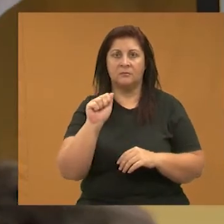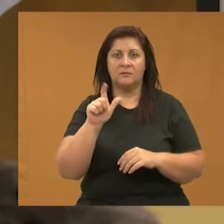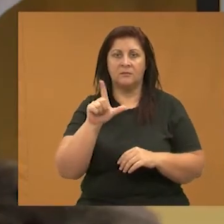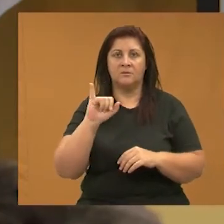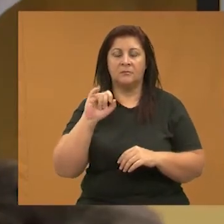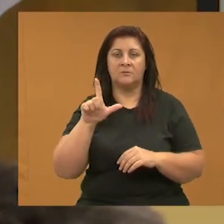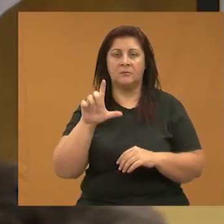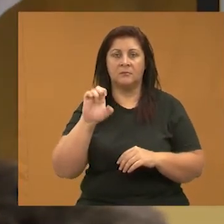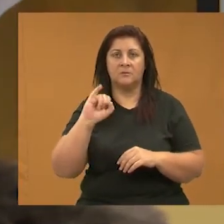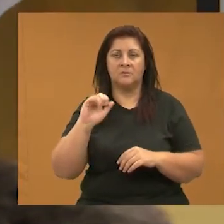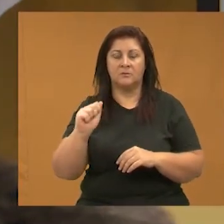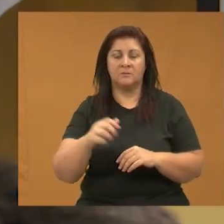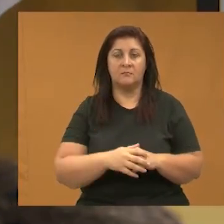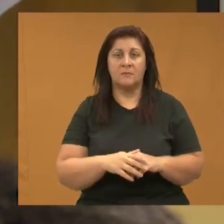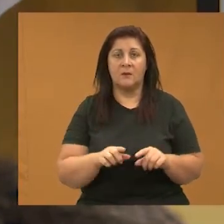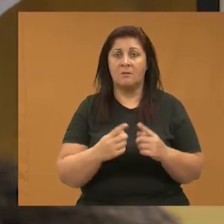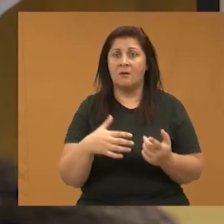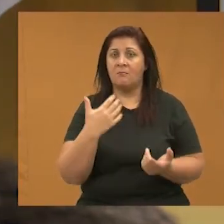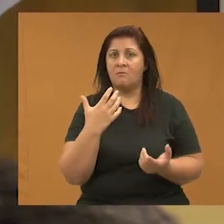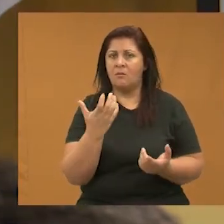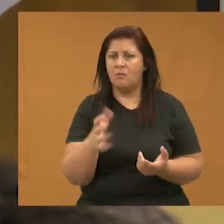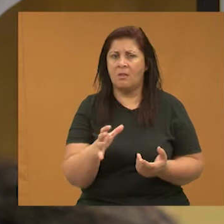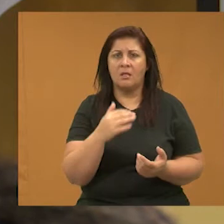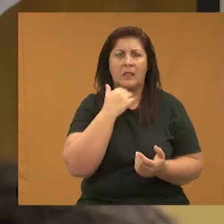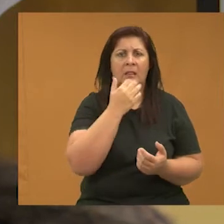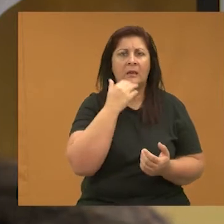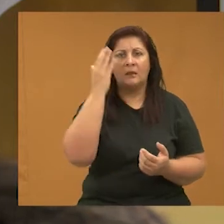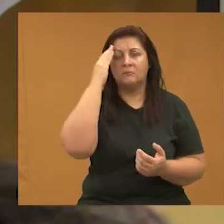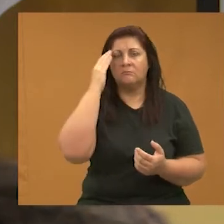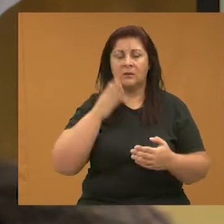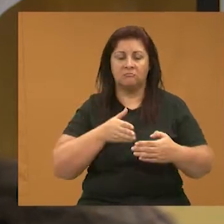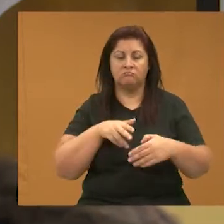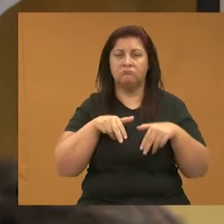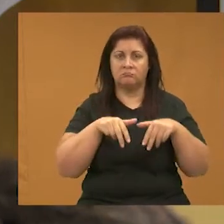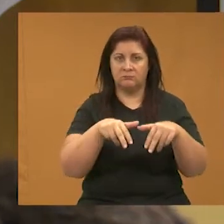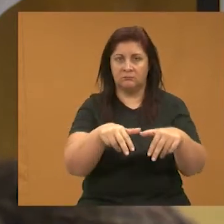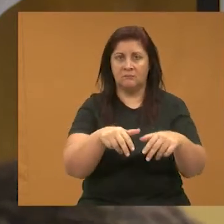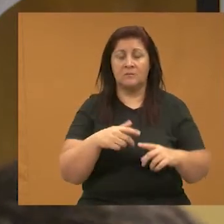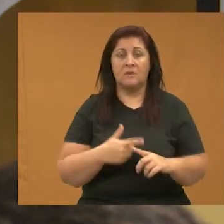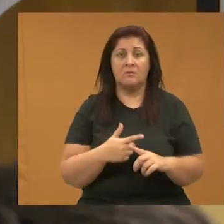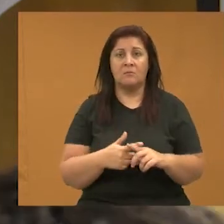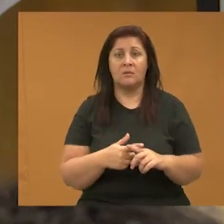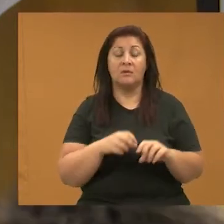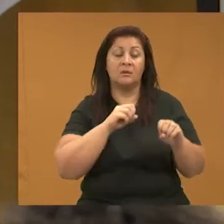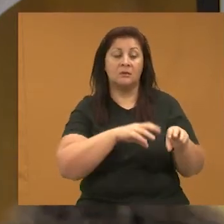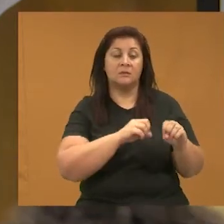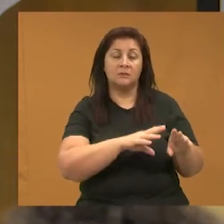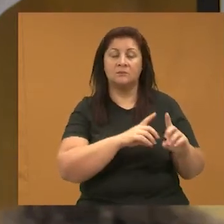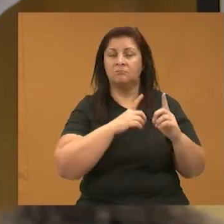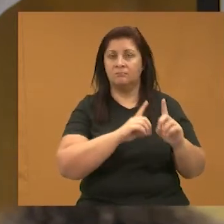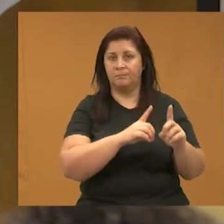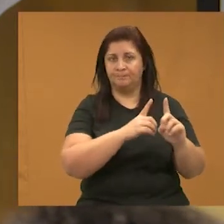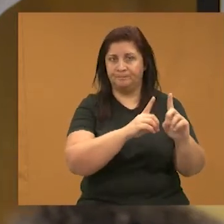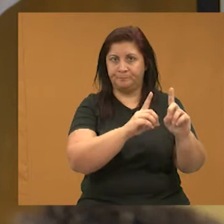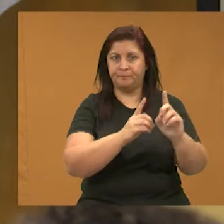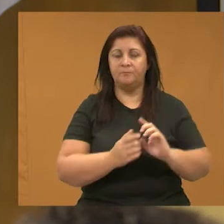não queria que ninguém soubesse disso, pois estava ensinando a seus